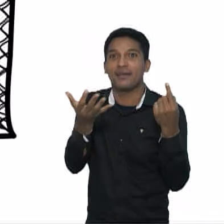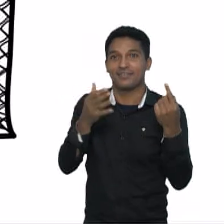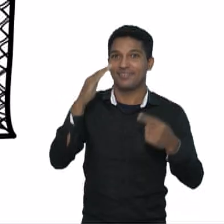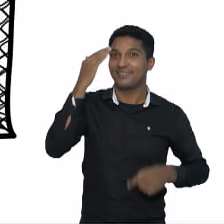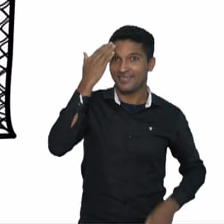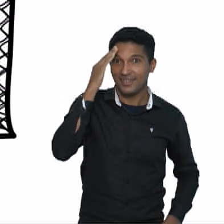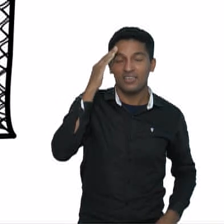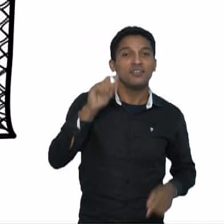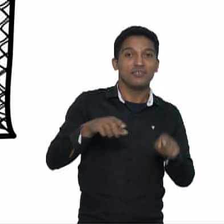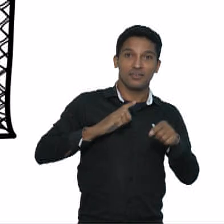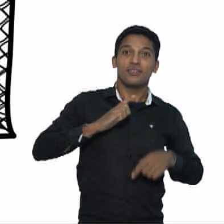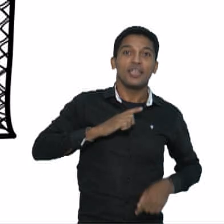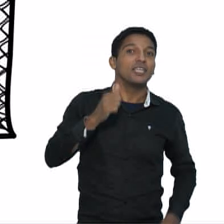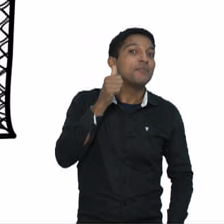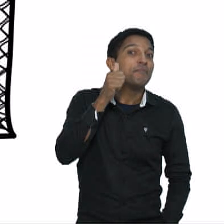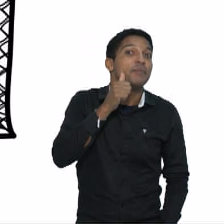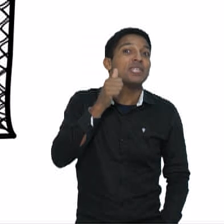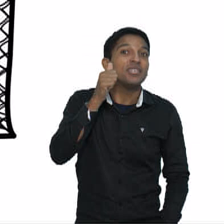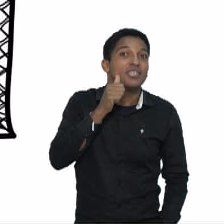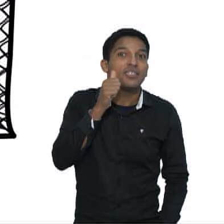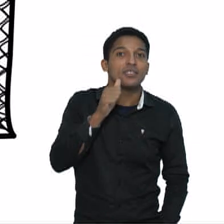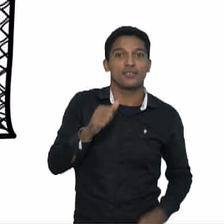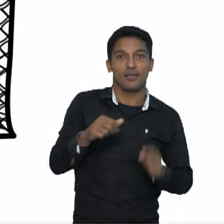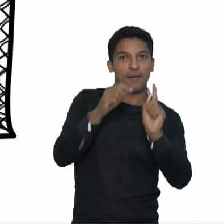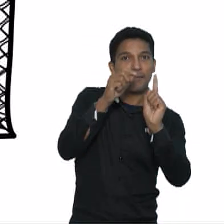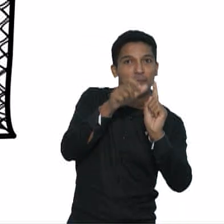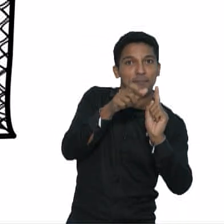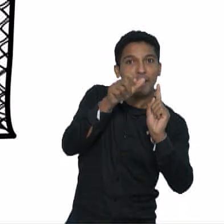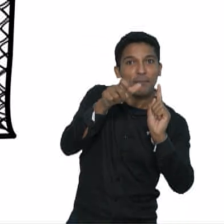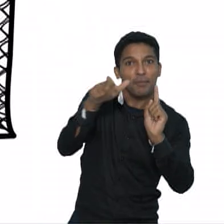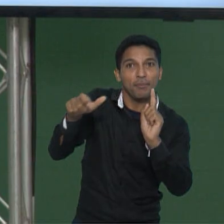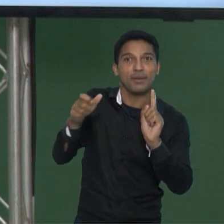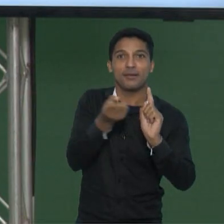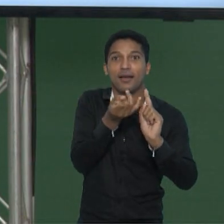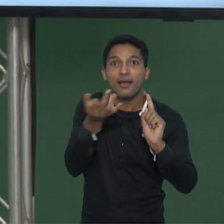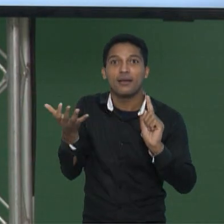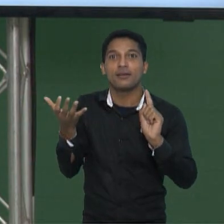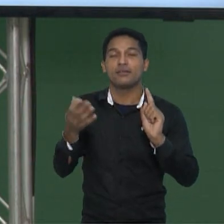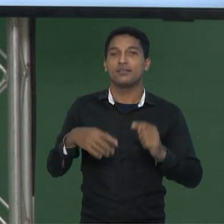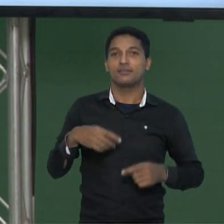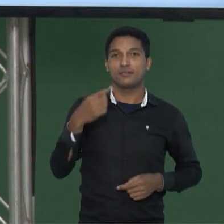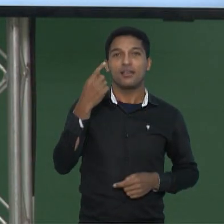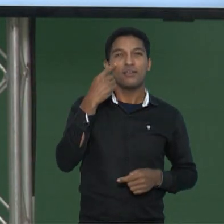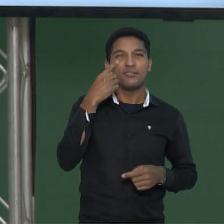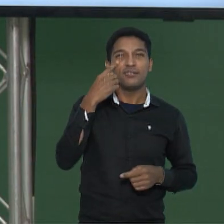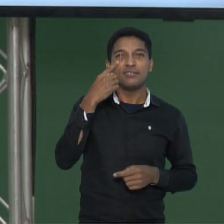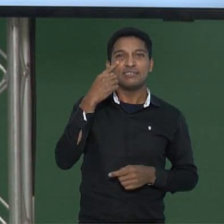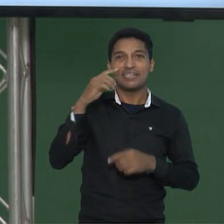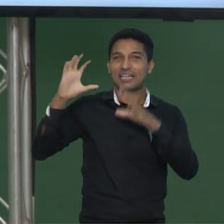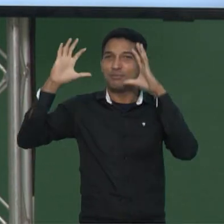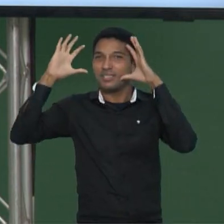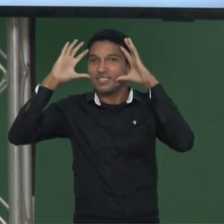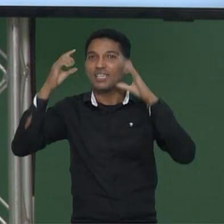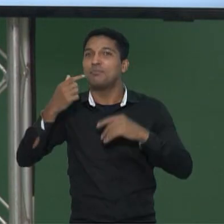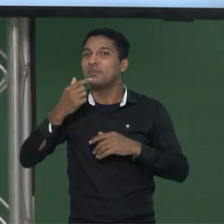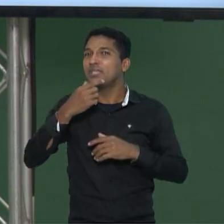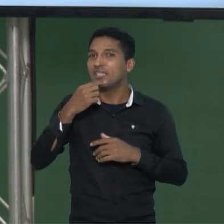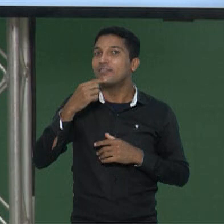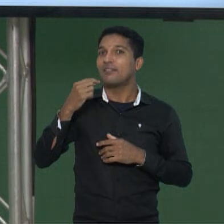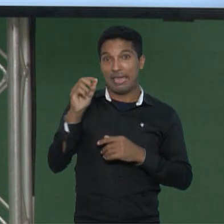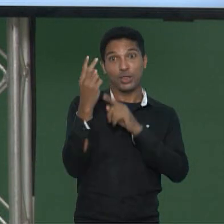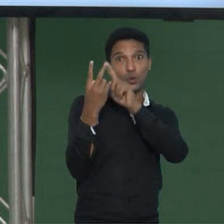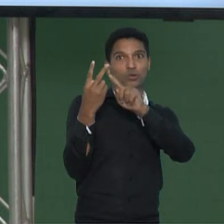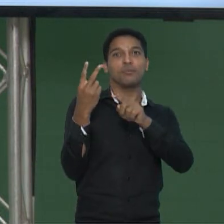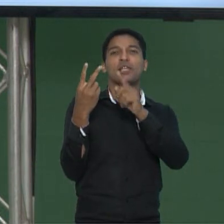meninas e eu tenho meninos. Só que a cabecinha do outro menininho ali ficou presa, né? Não apareceu, mas são dois